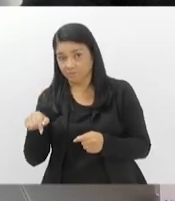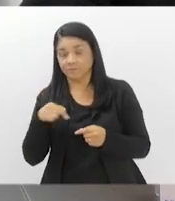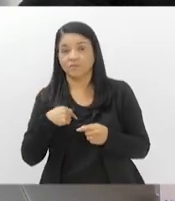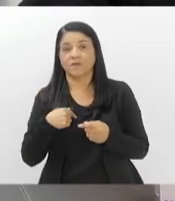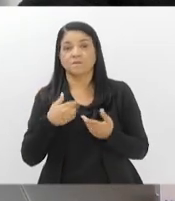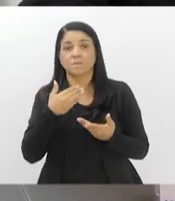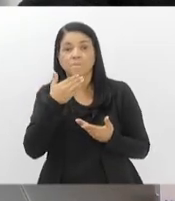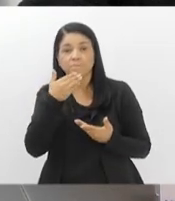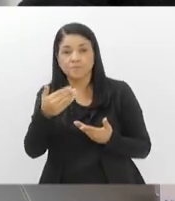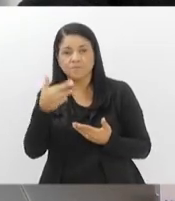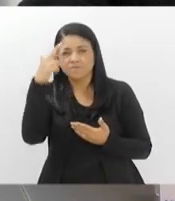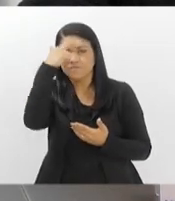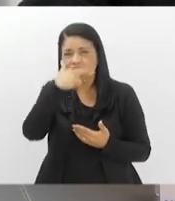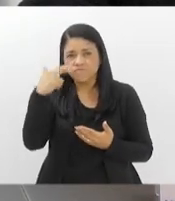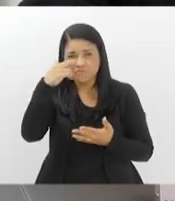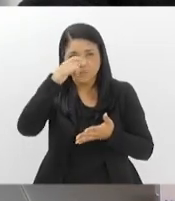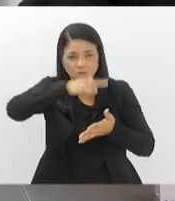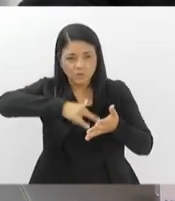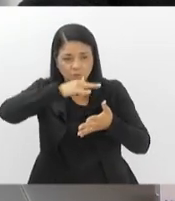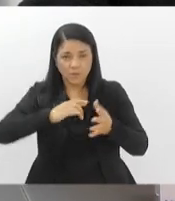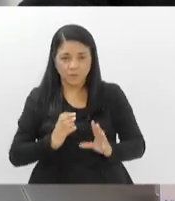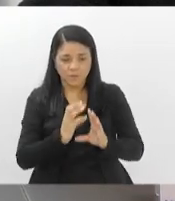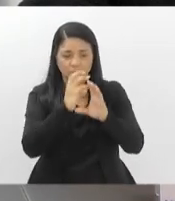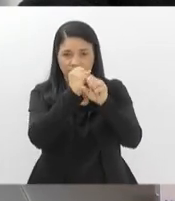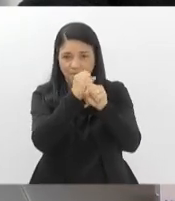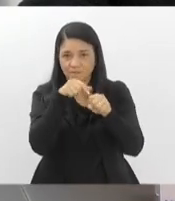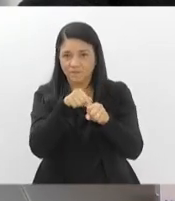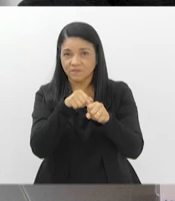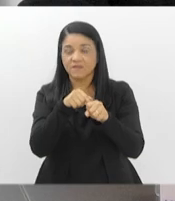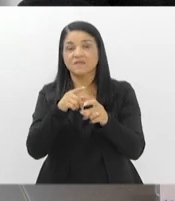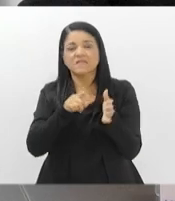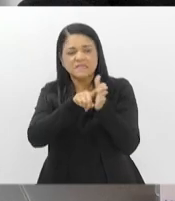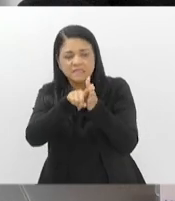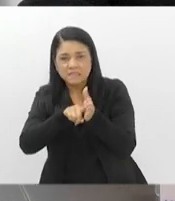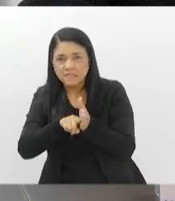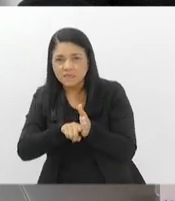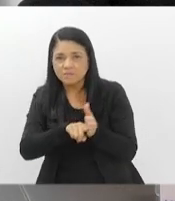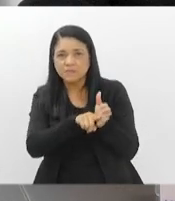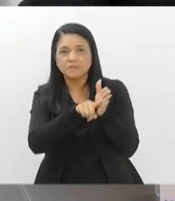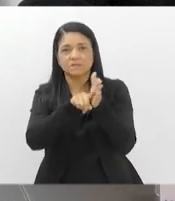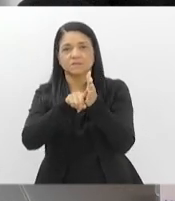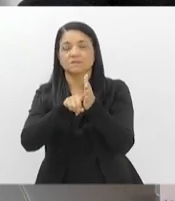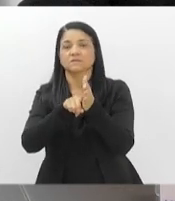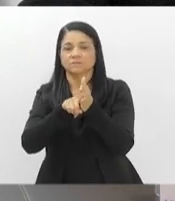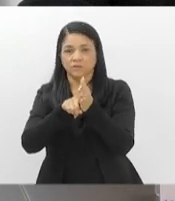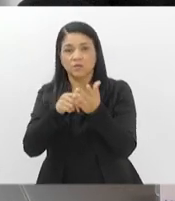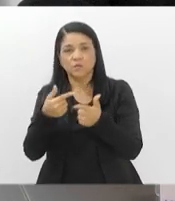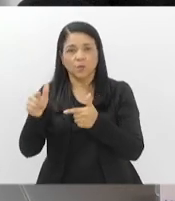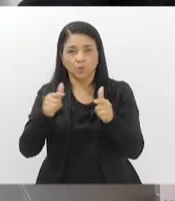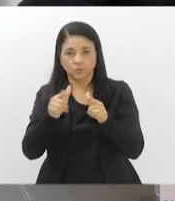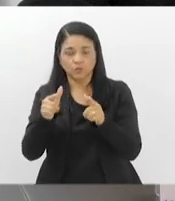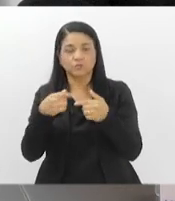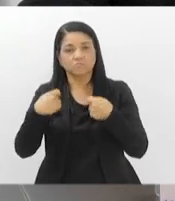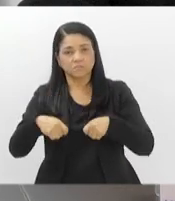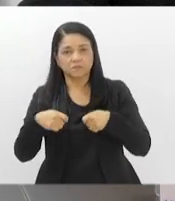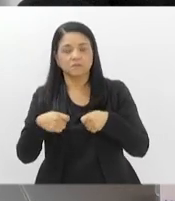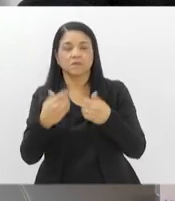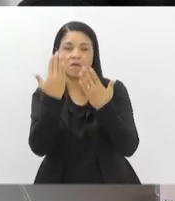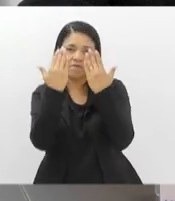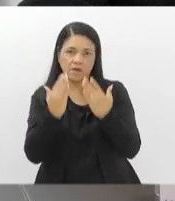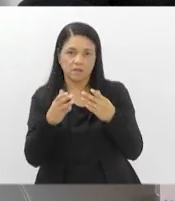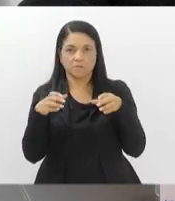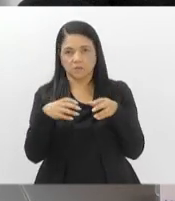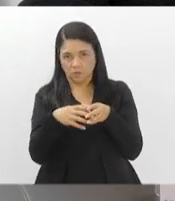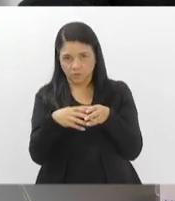de Perícias documentos contábeis documentos societários exames e vistorias entre outros conforme necessidade avaliada por esta